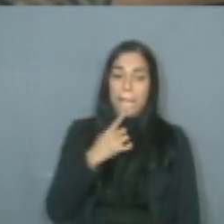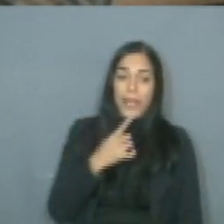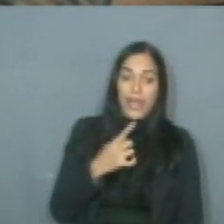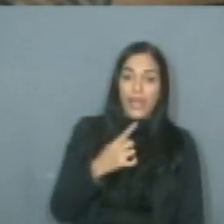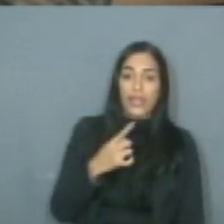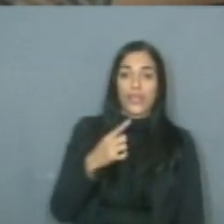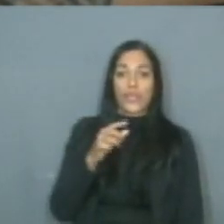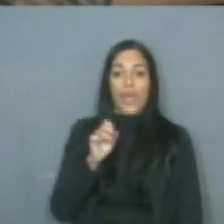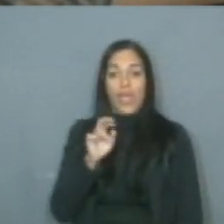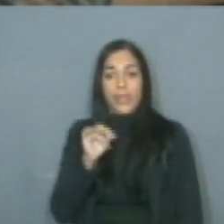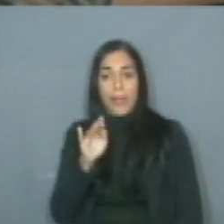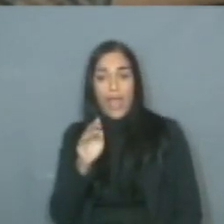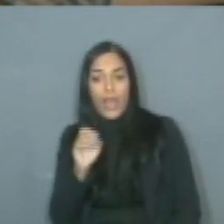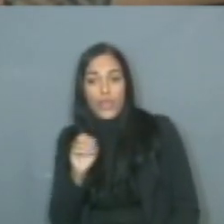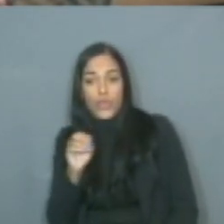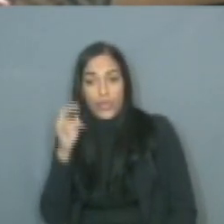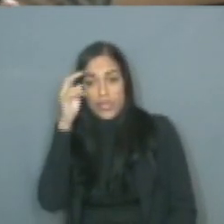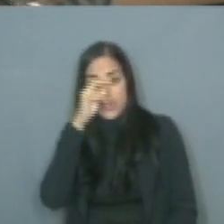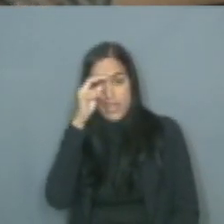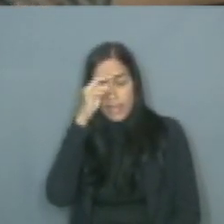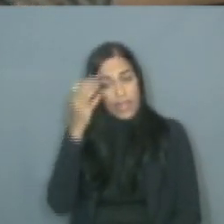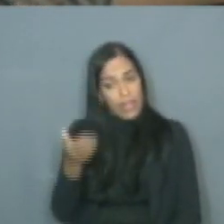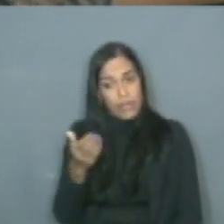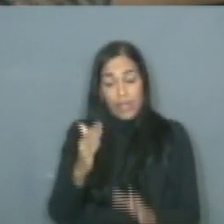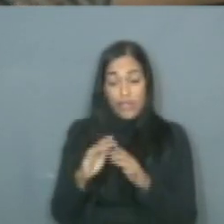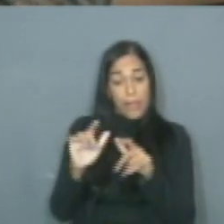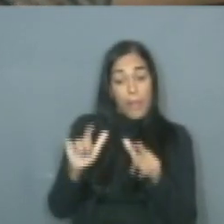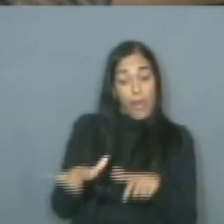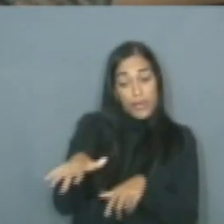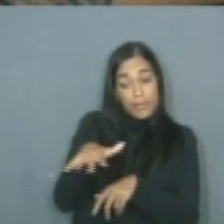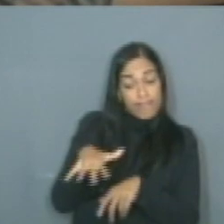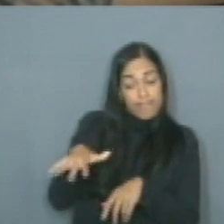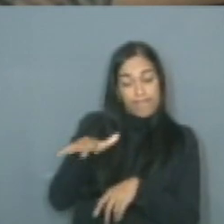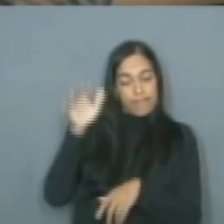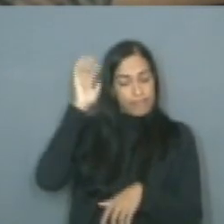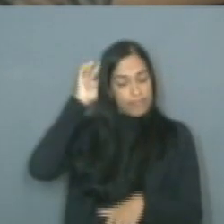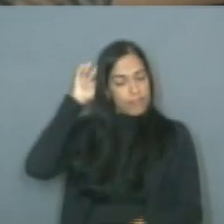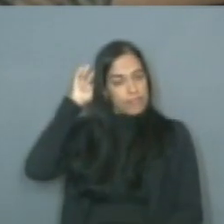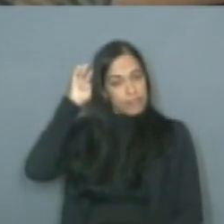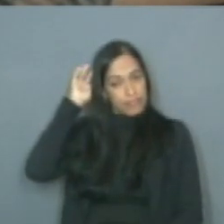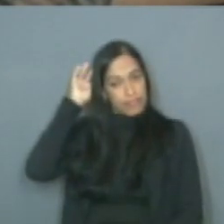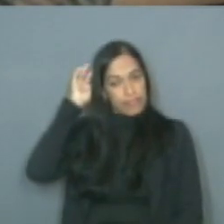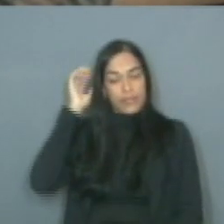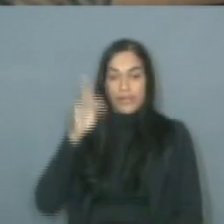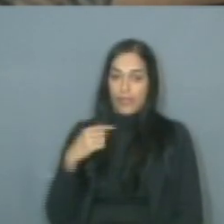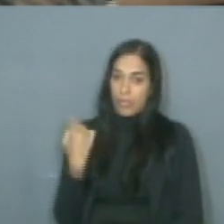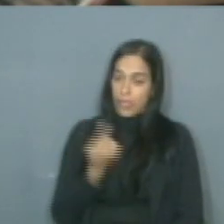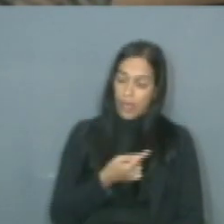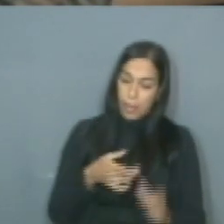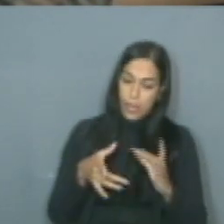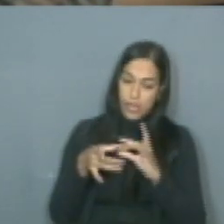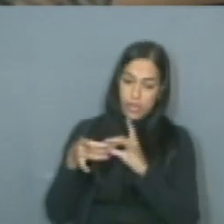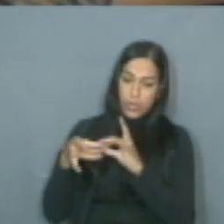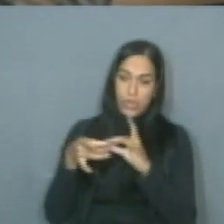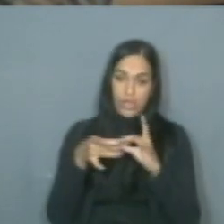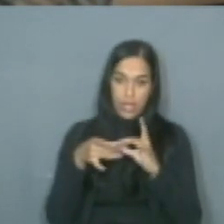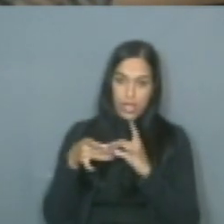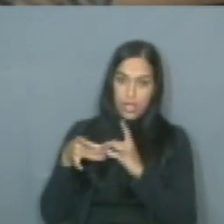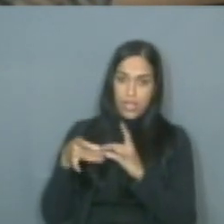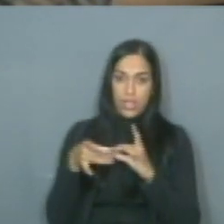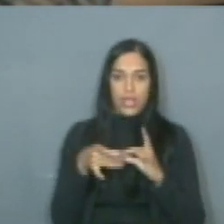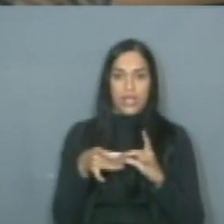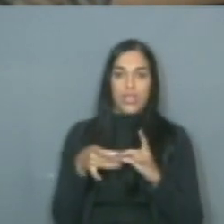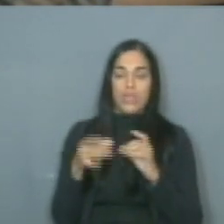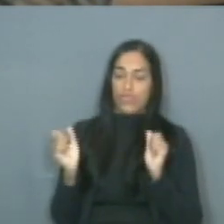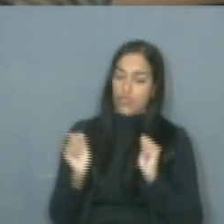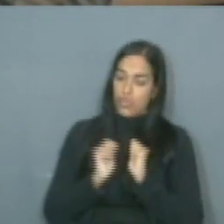nós, Heriberto Rafael, todos eles moram ali no entorno. A gente pode se juntar e a gente pode colocar esforços